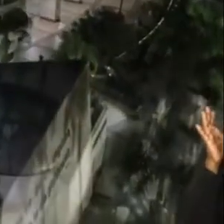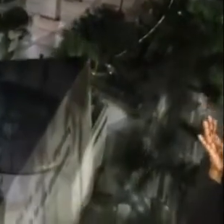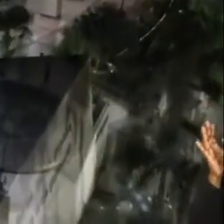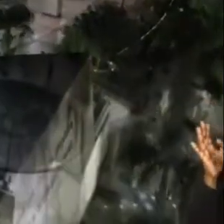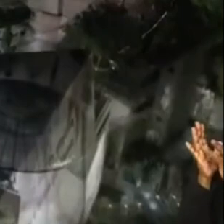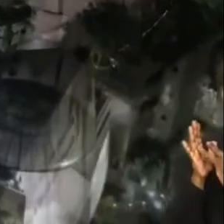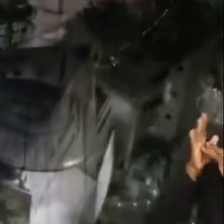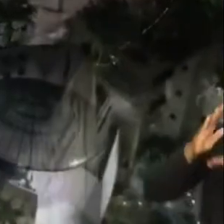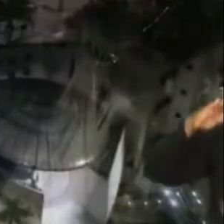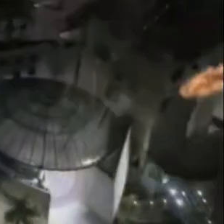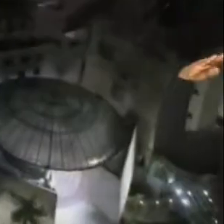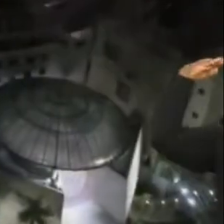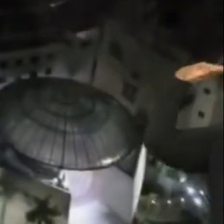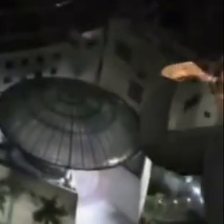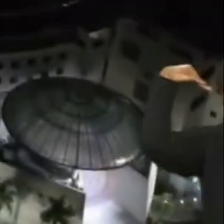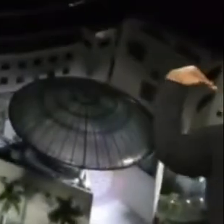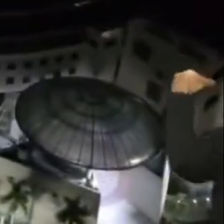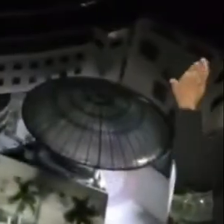Jesus,